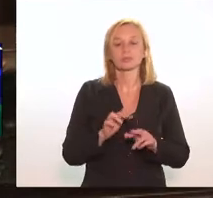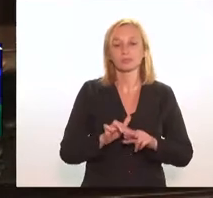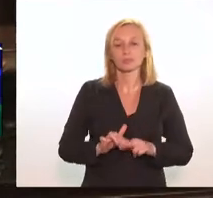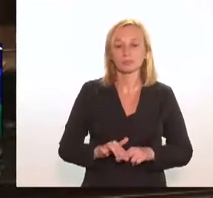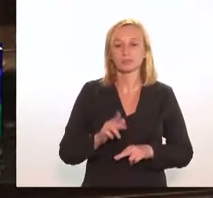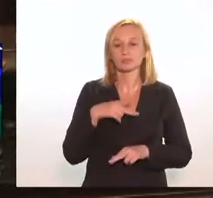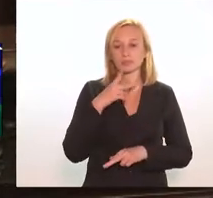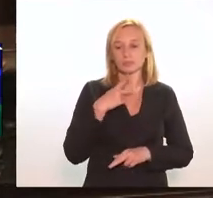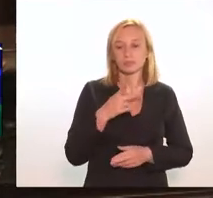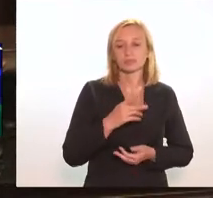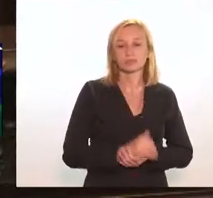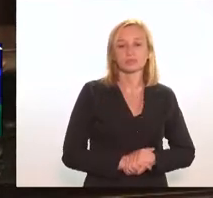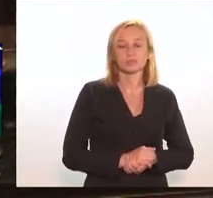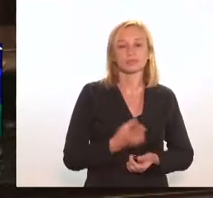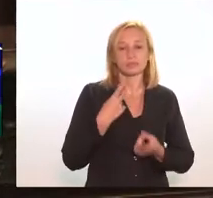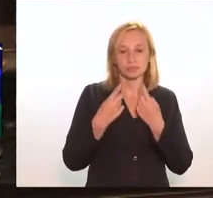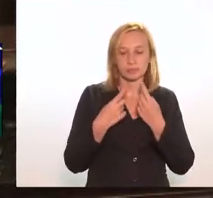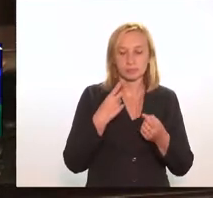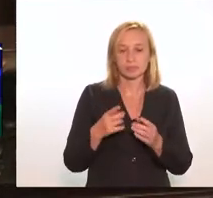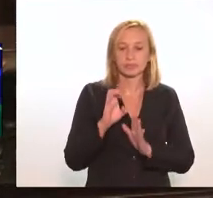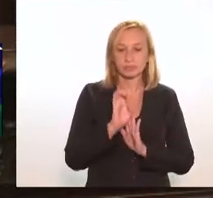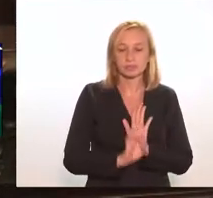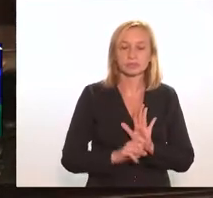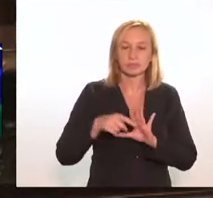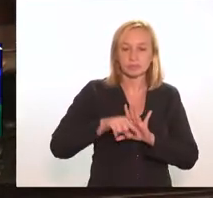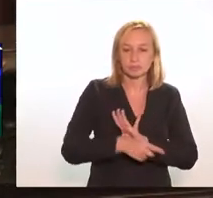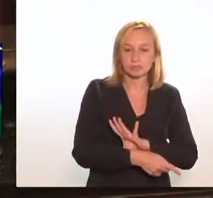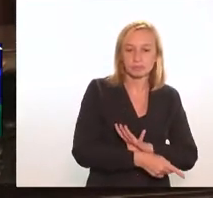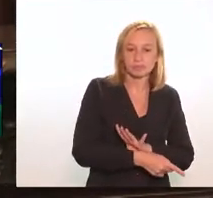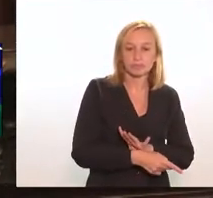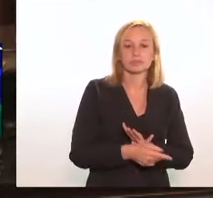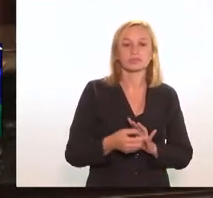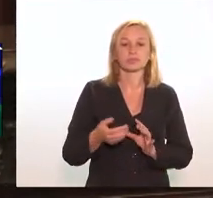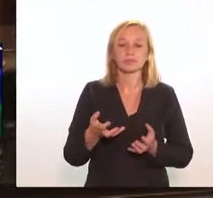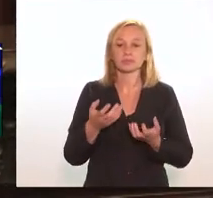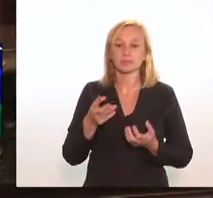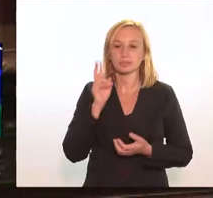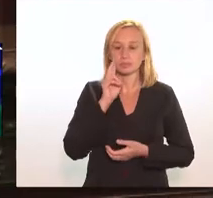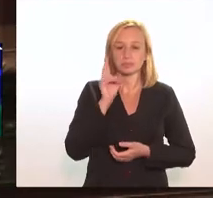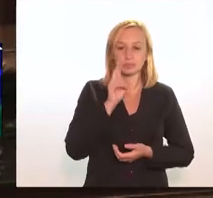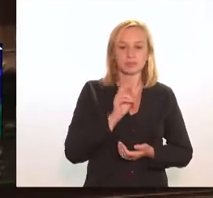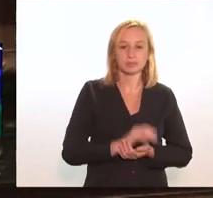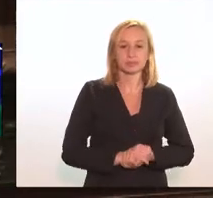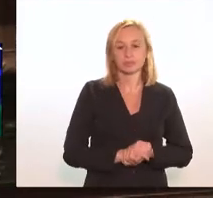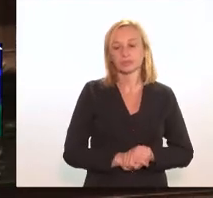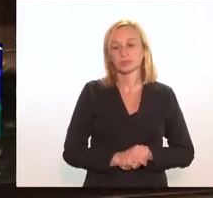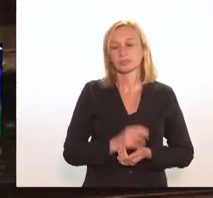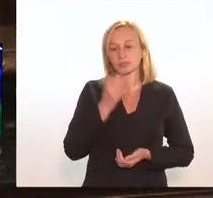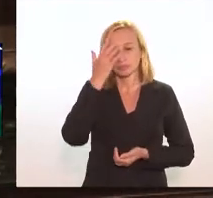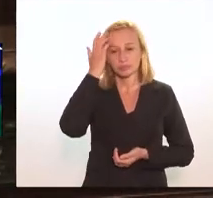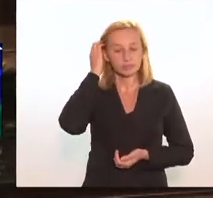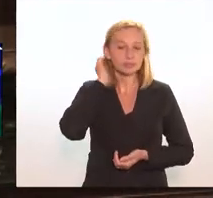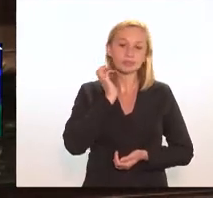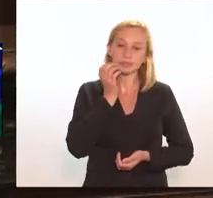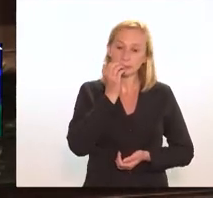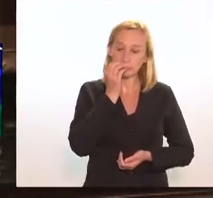essa contribuição. O debate sobre as emendas a gente vai aprofundar, mas eu quero aqui lembrar que o que nos unifica,